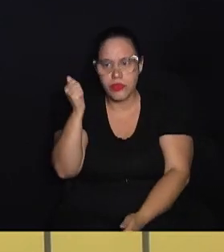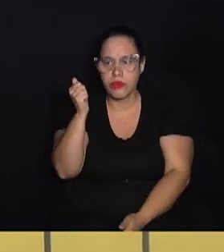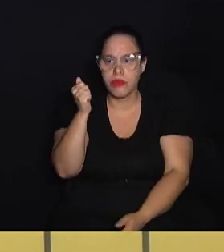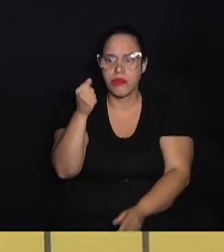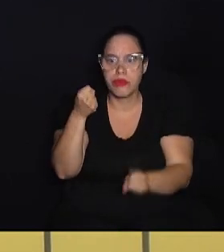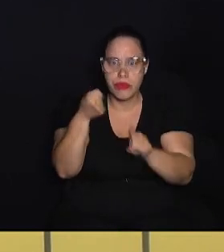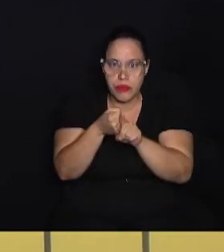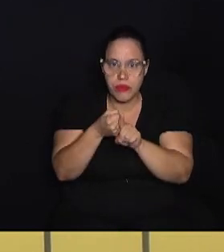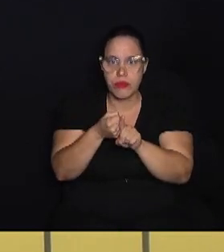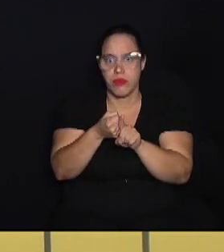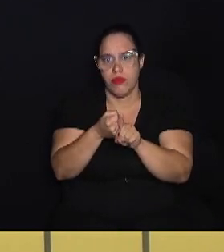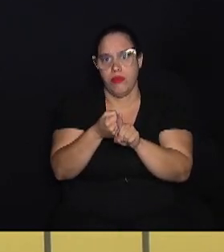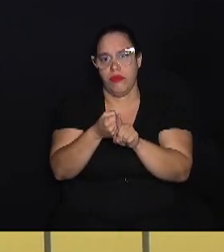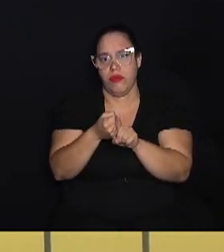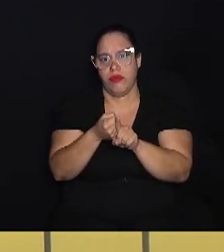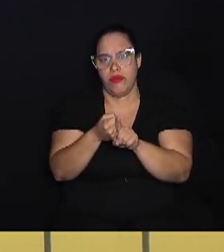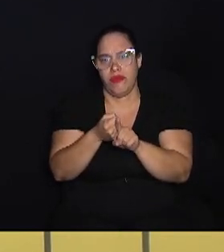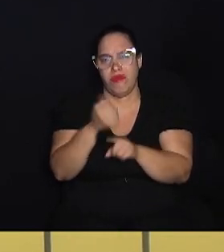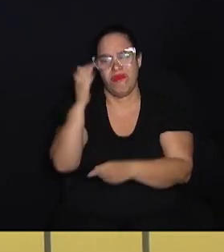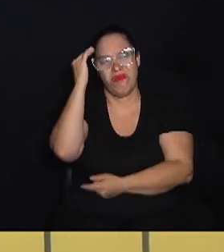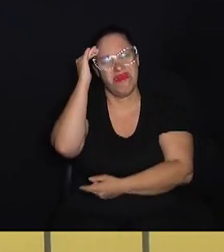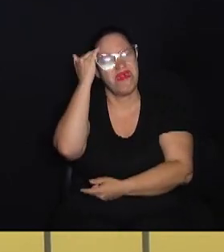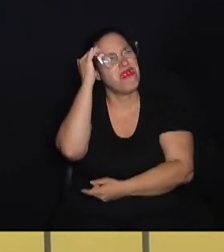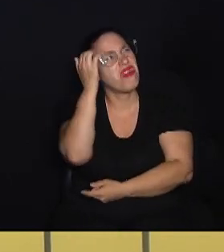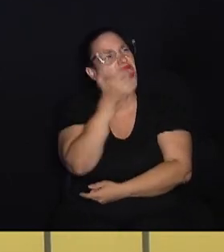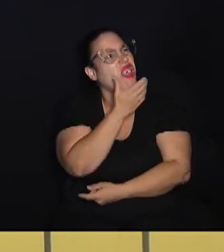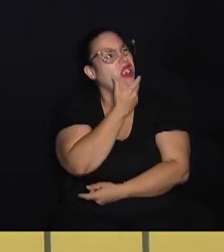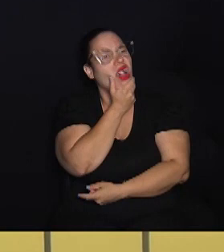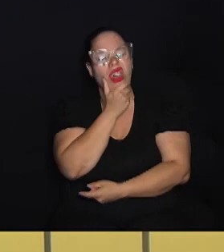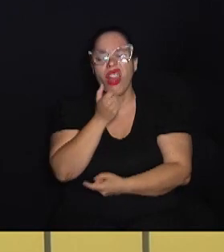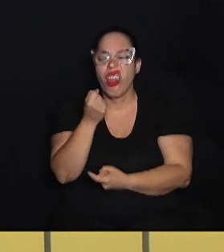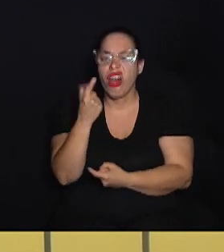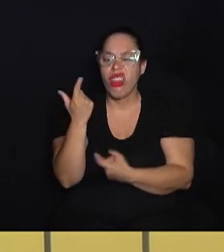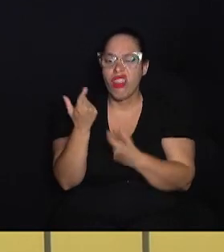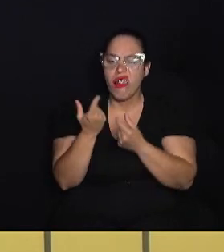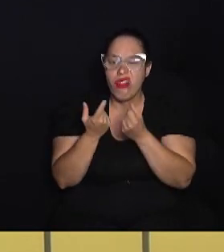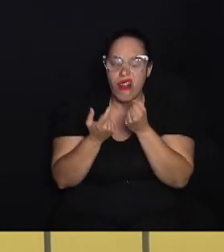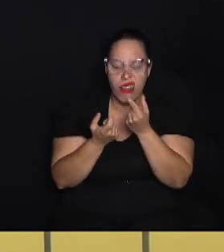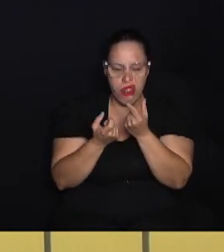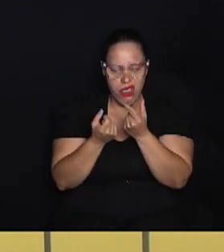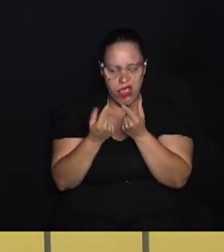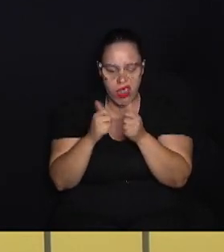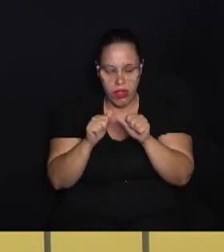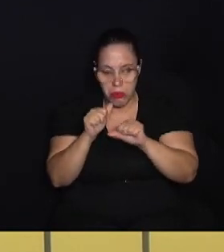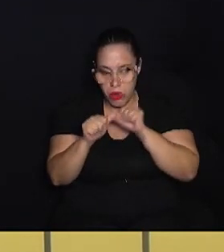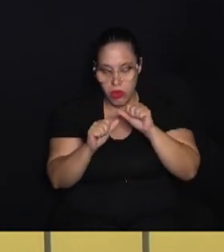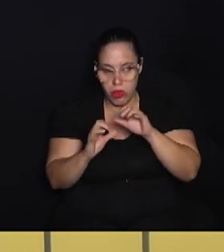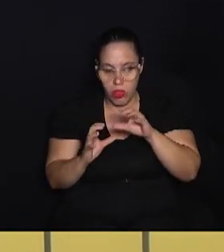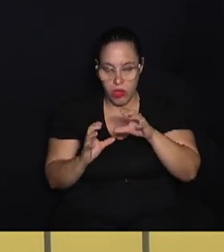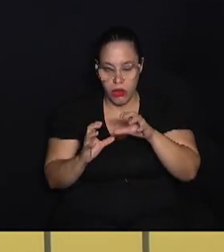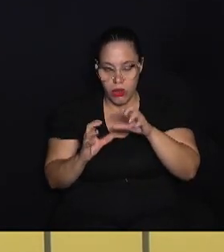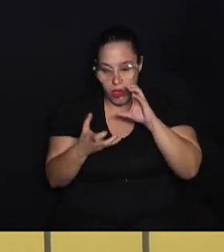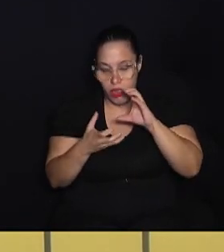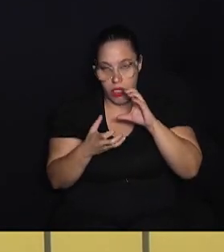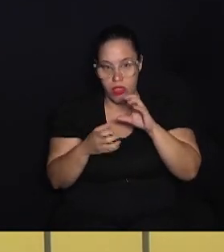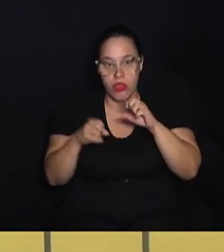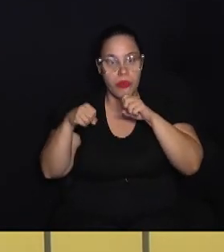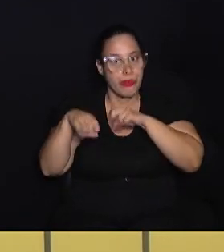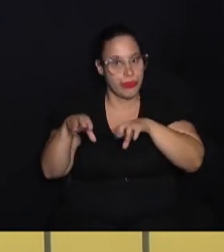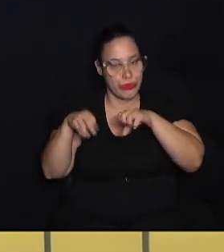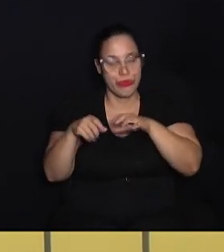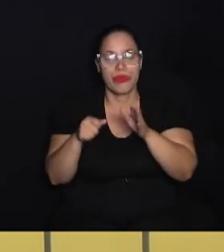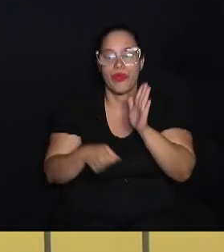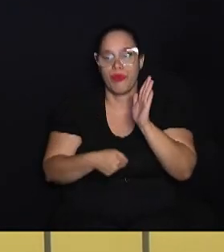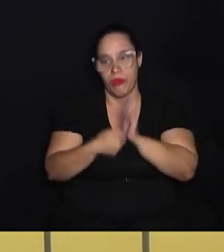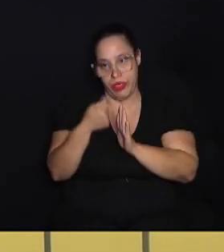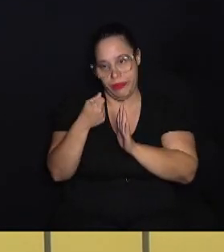afetadas, mas elas entendem pouco o que realmente é a mudança climática. Então, educação é a primeira tanto coisa. Que as